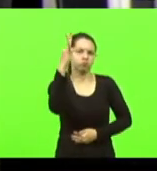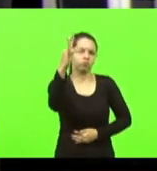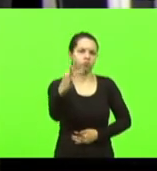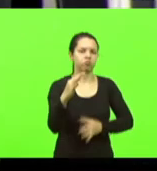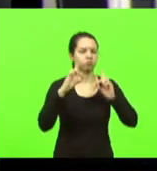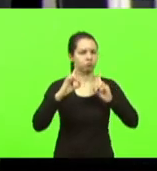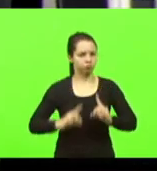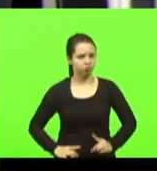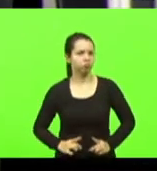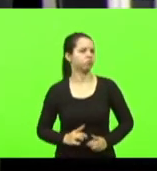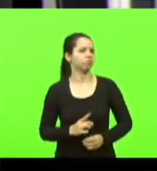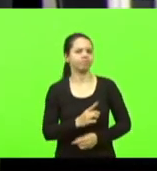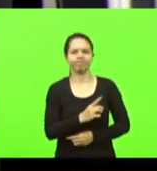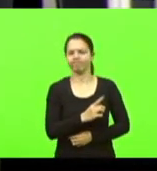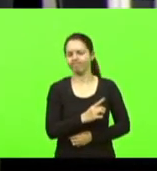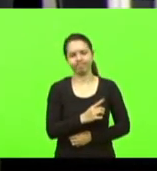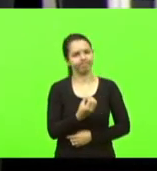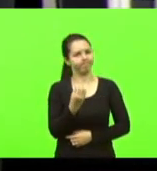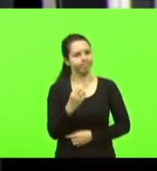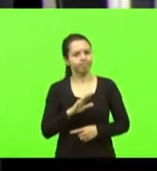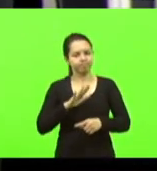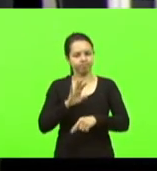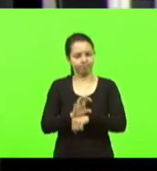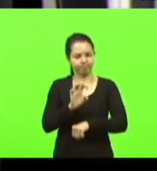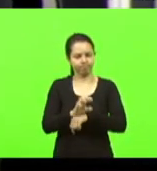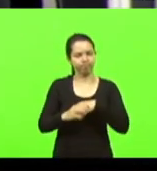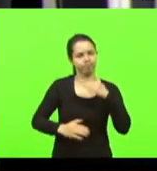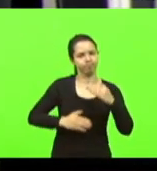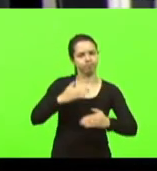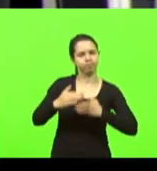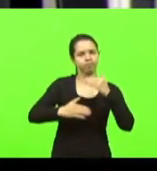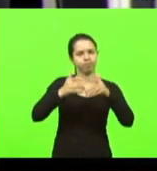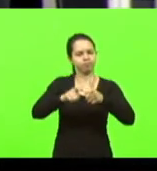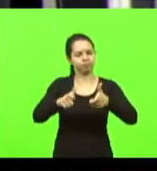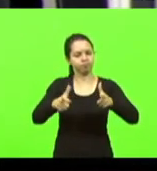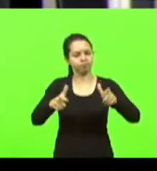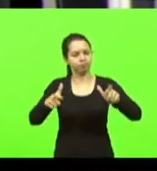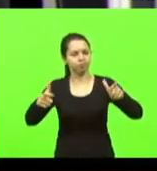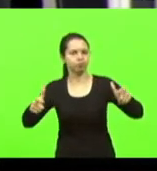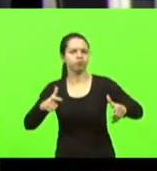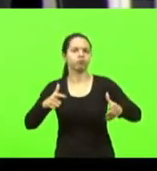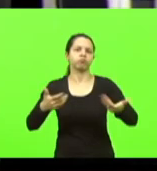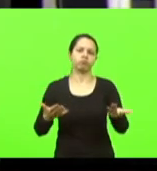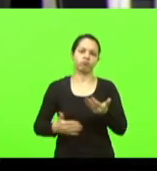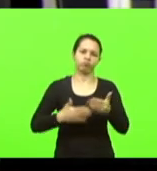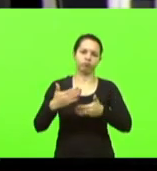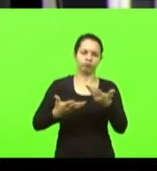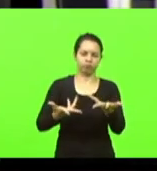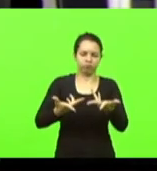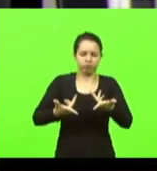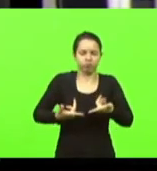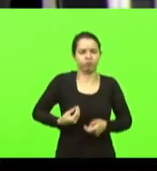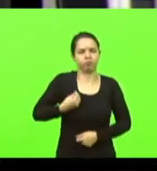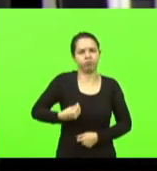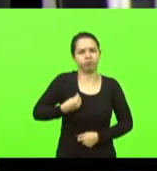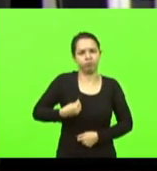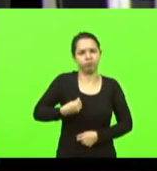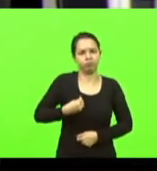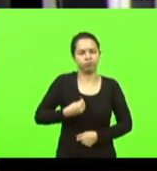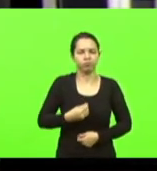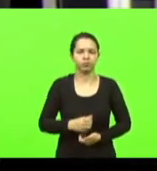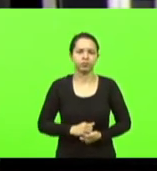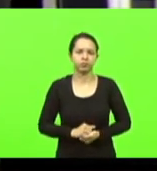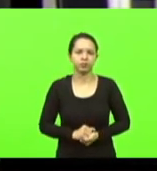Para que tenhamos um estado que continue crescendo e se desenvolvendo principalmente com qualidade de vida